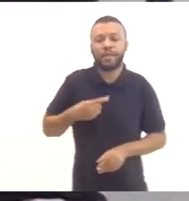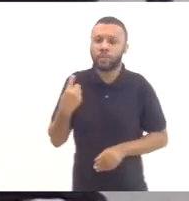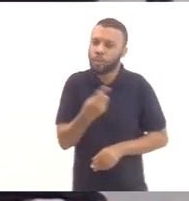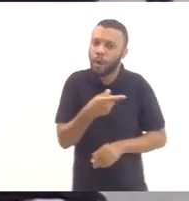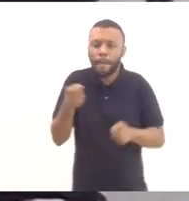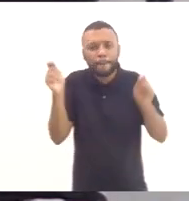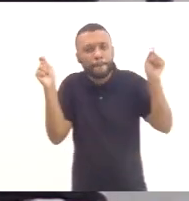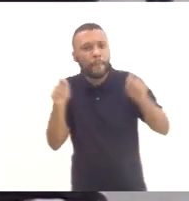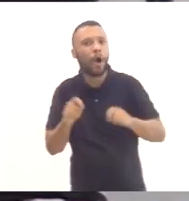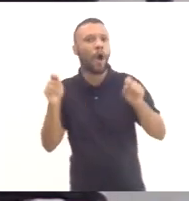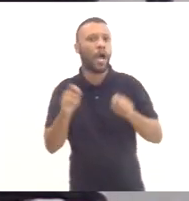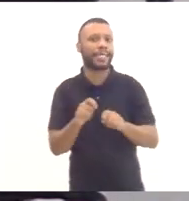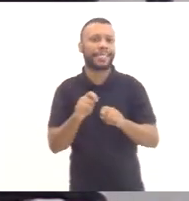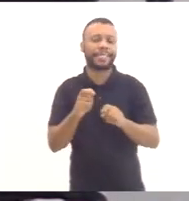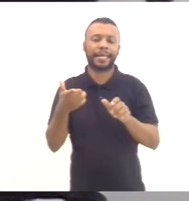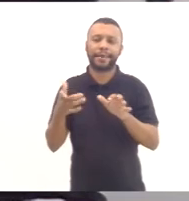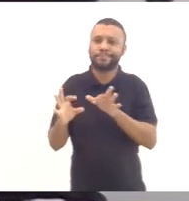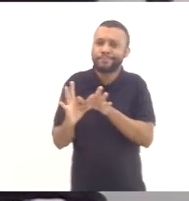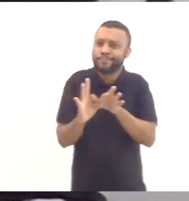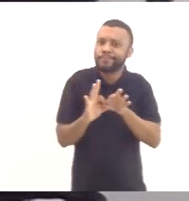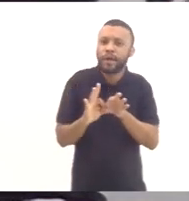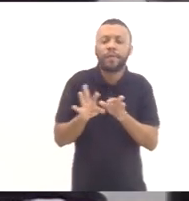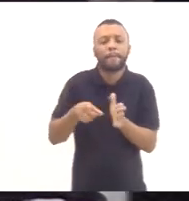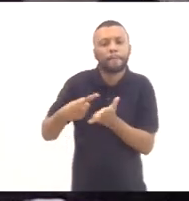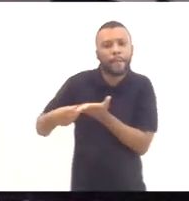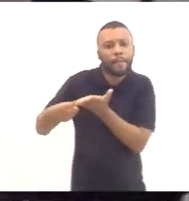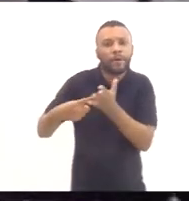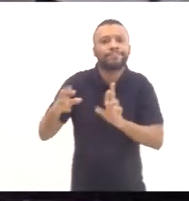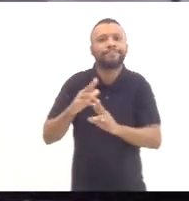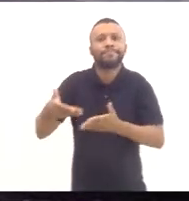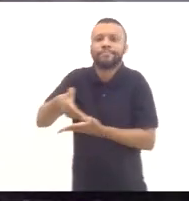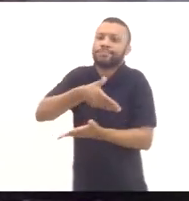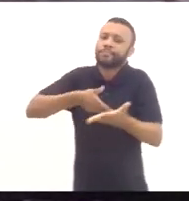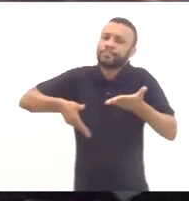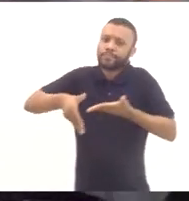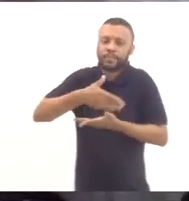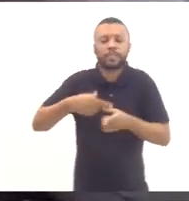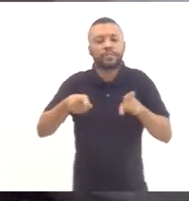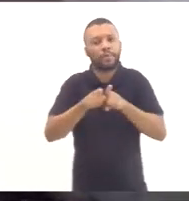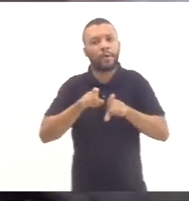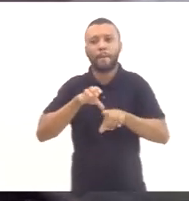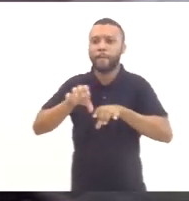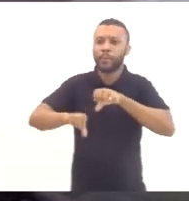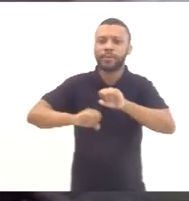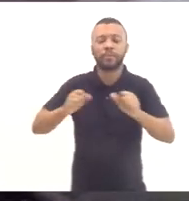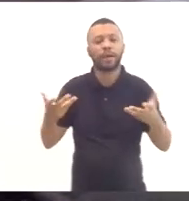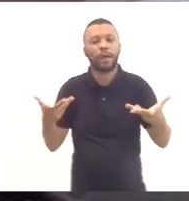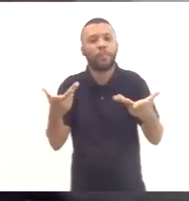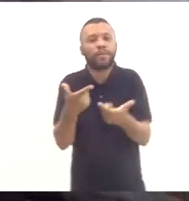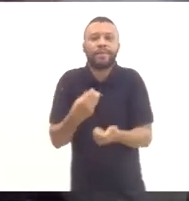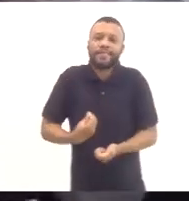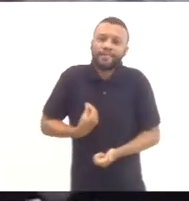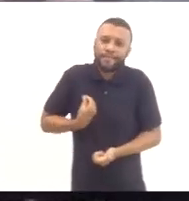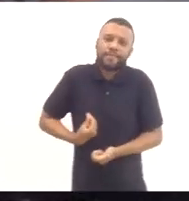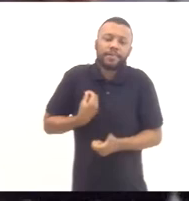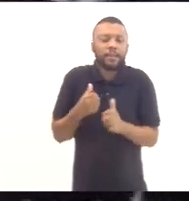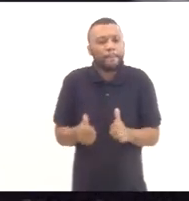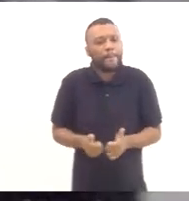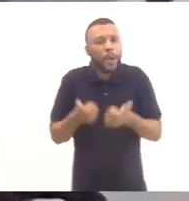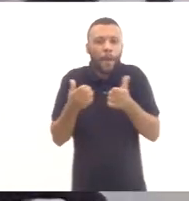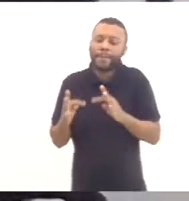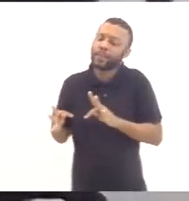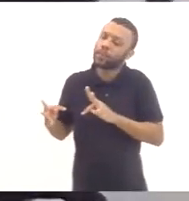possa tá estreitando o nosso relacionamento e buscando uma qualidade de vida é melhor para